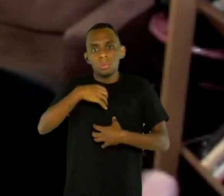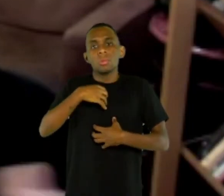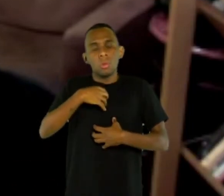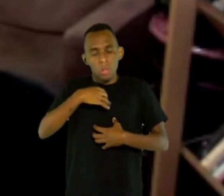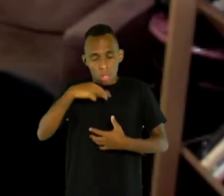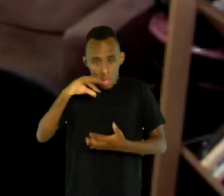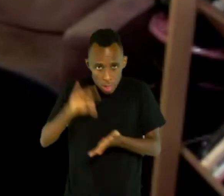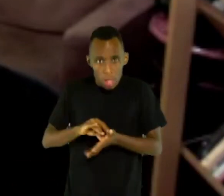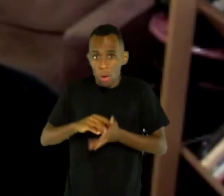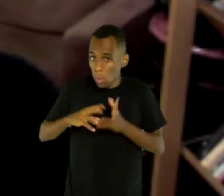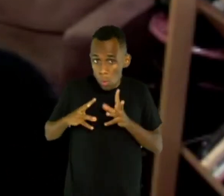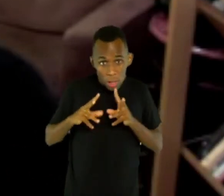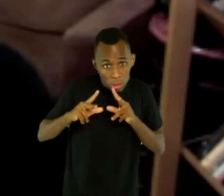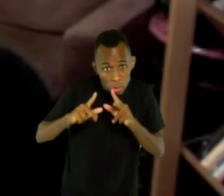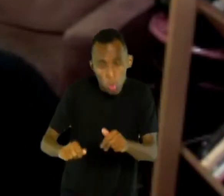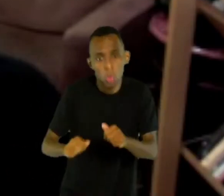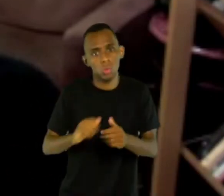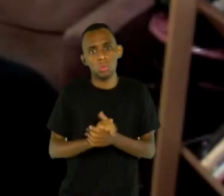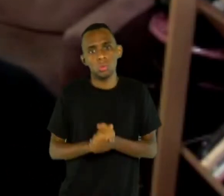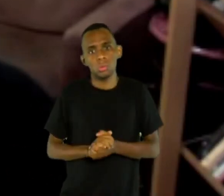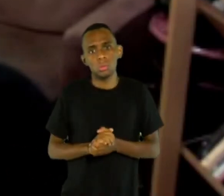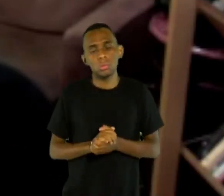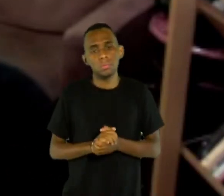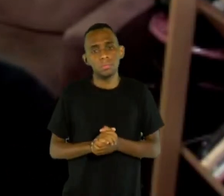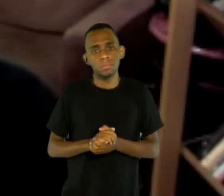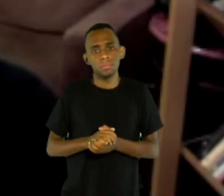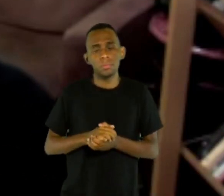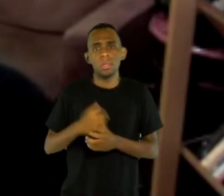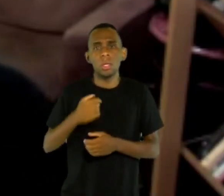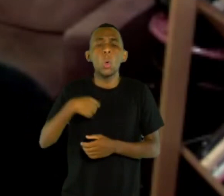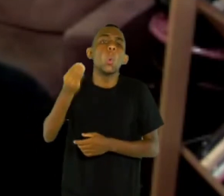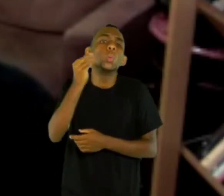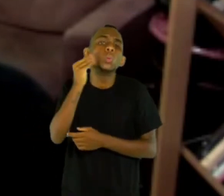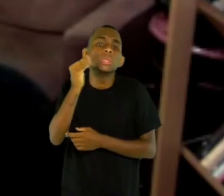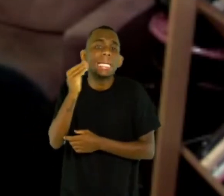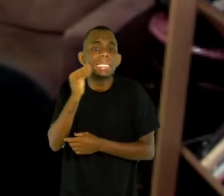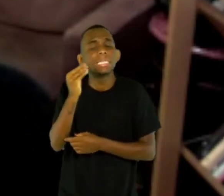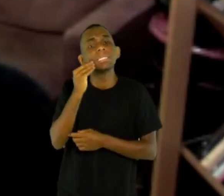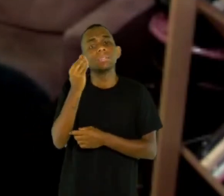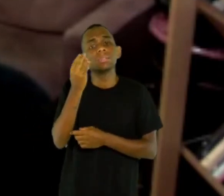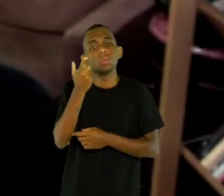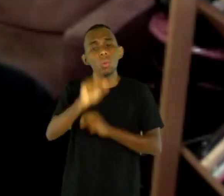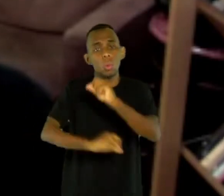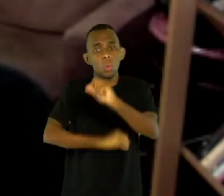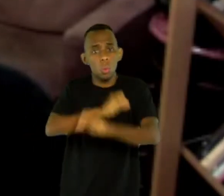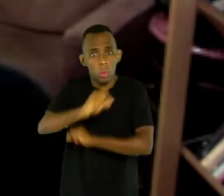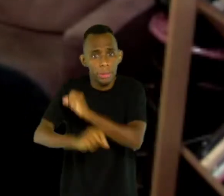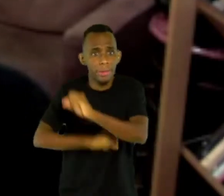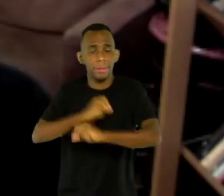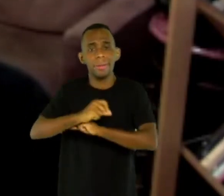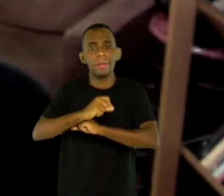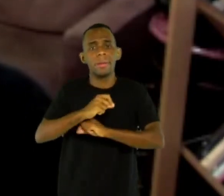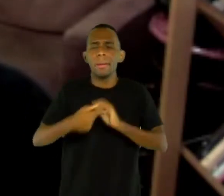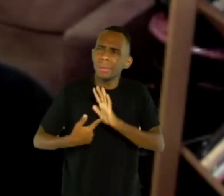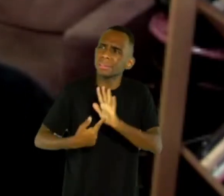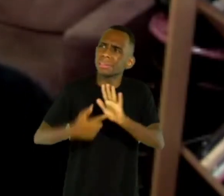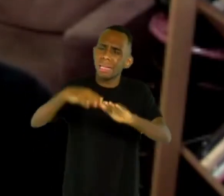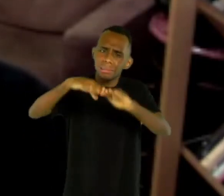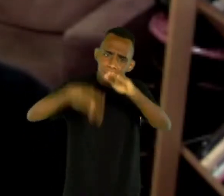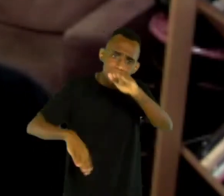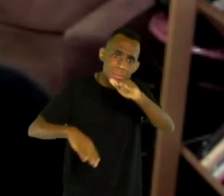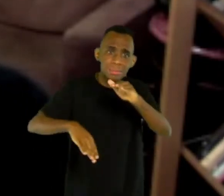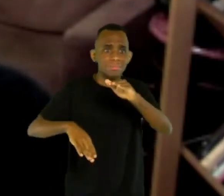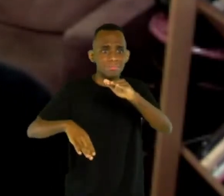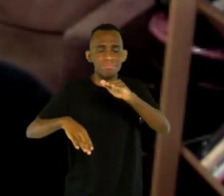todos, não é? E eu fico tentando fazer essa questão da desigualdade e tal, sem ficar